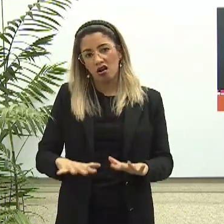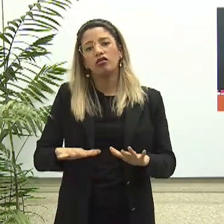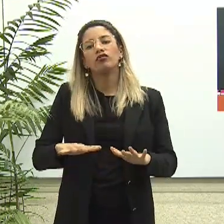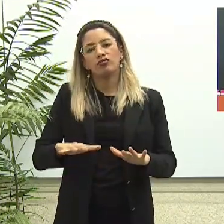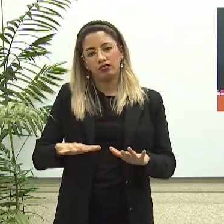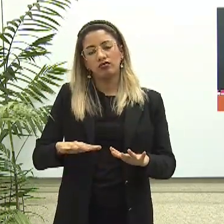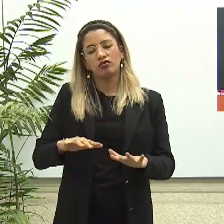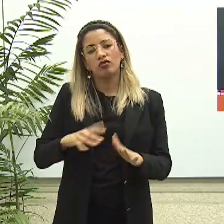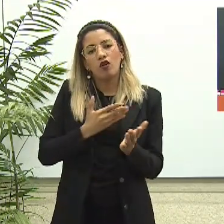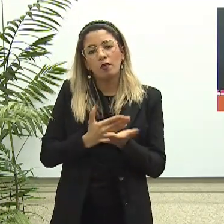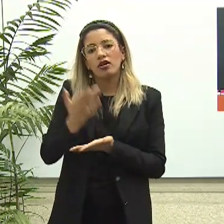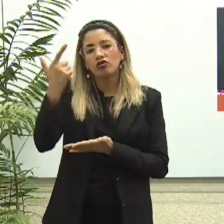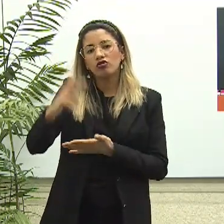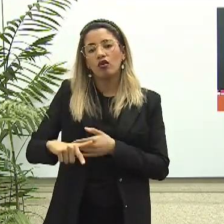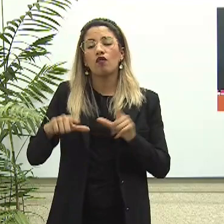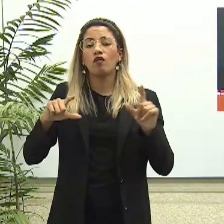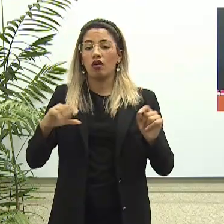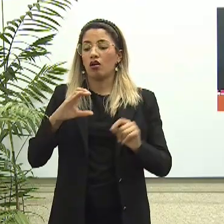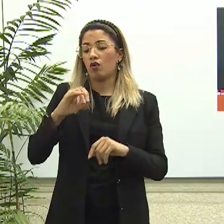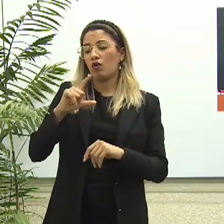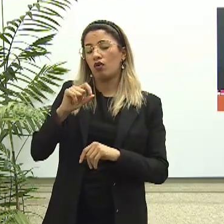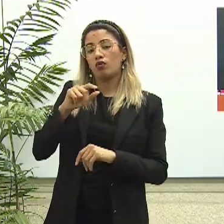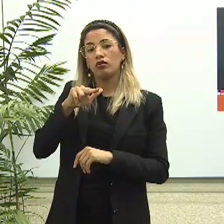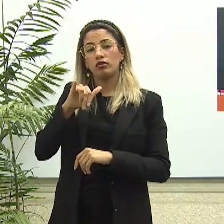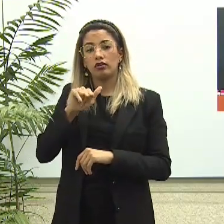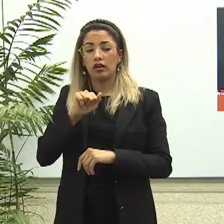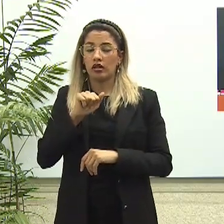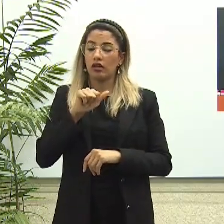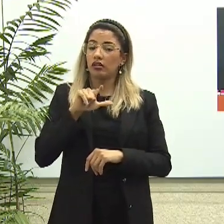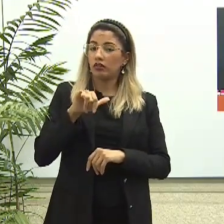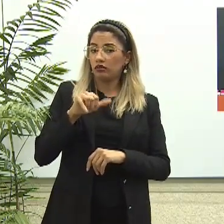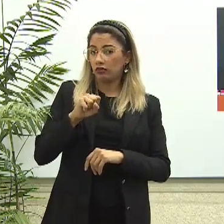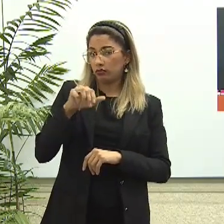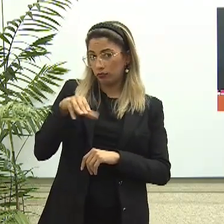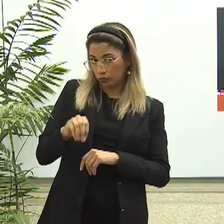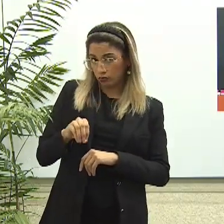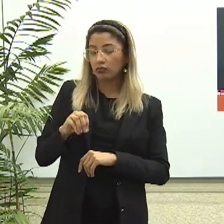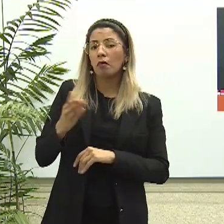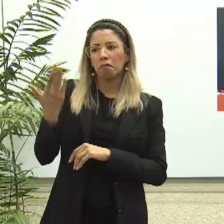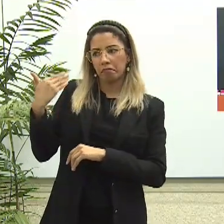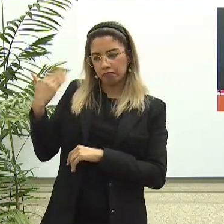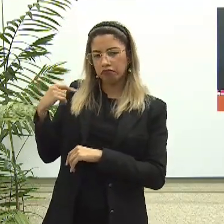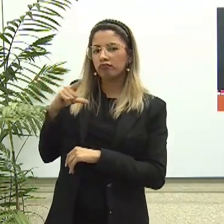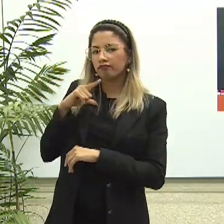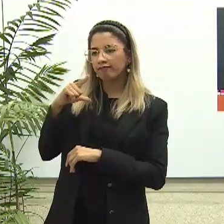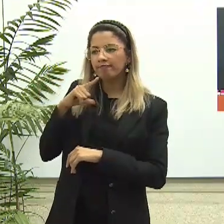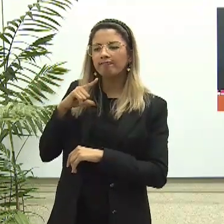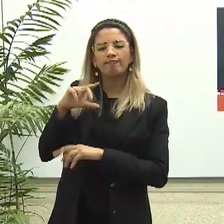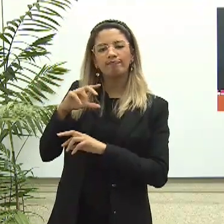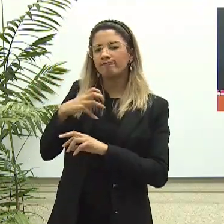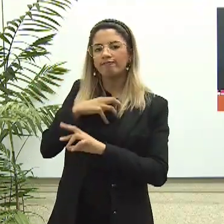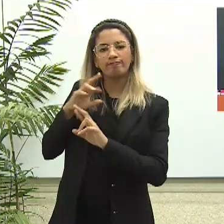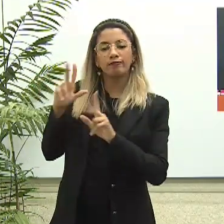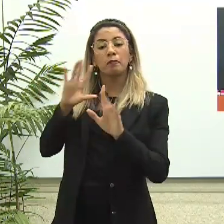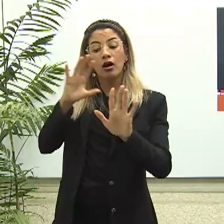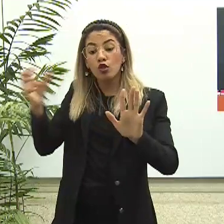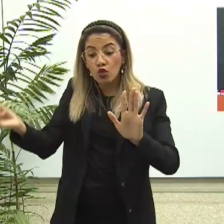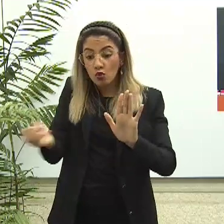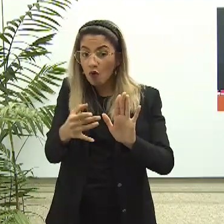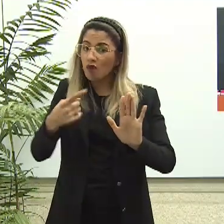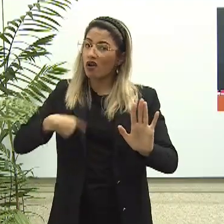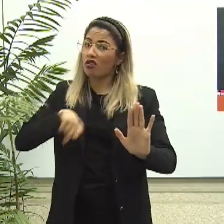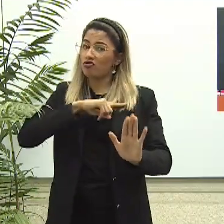colonialismo o velho colonialismo tem as suas particularidades mas o novo colonialismo ele está aí está no nosso